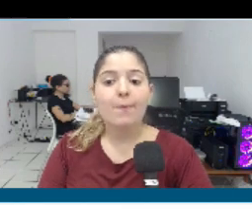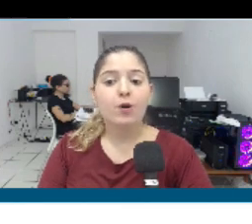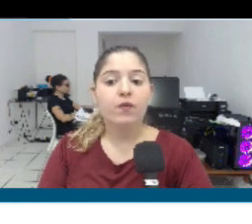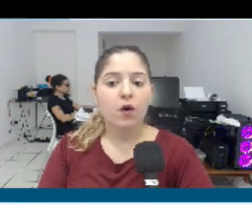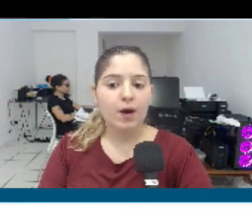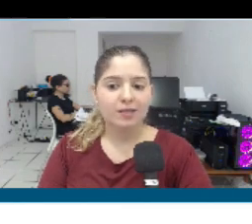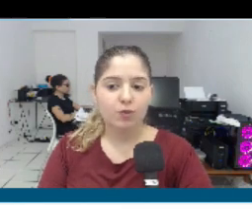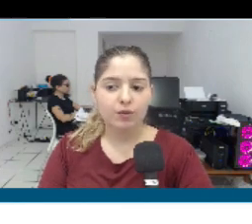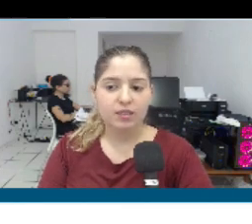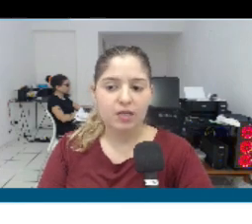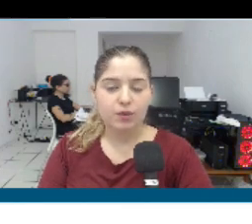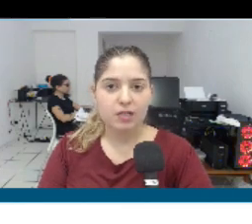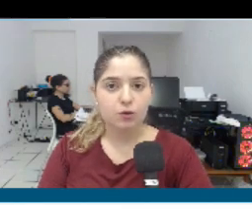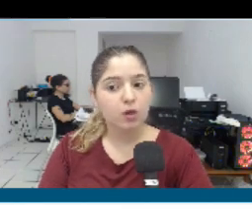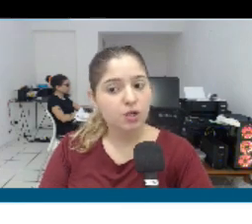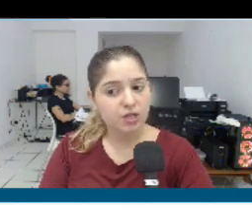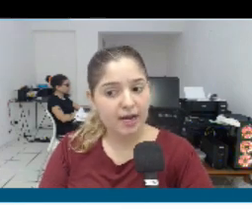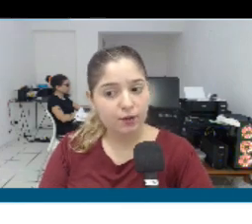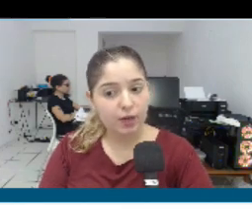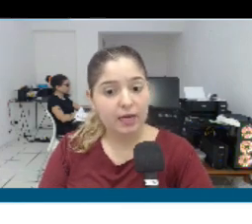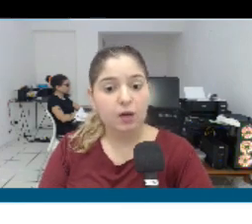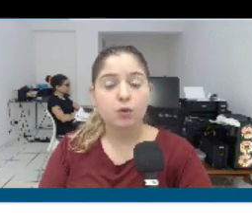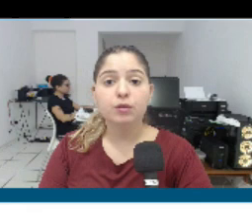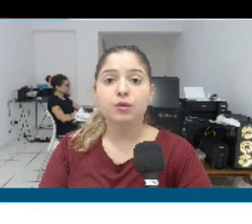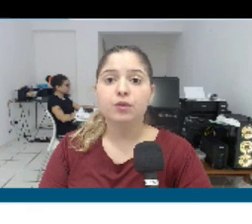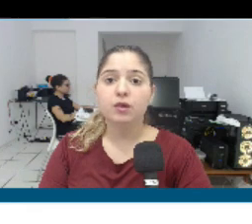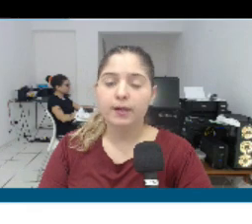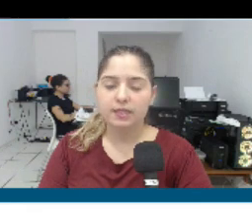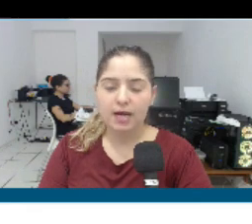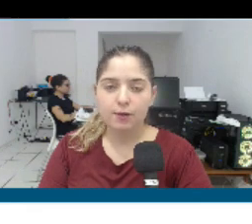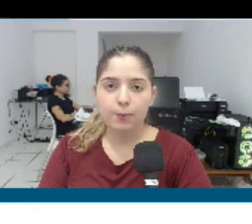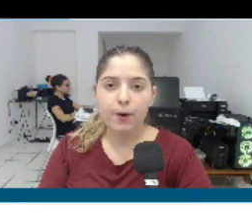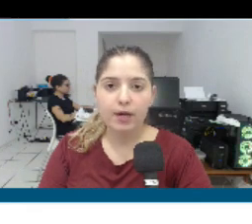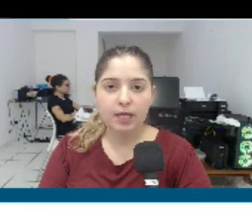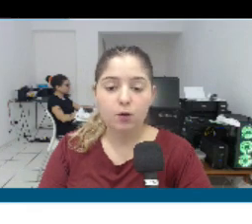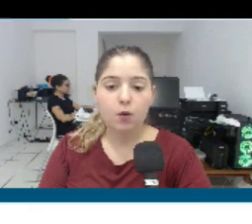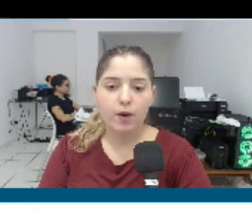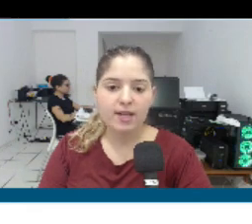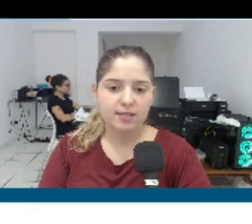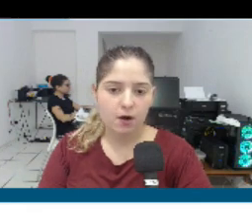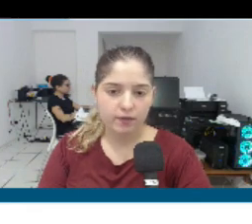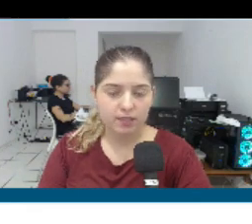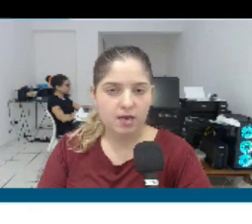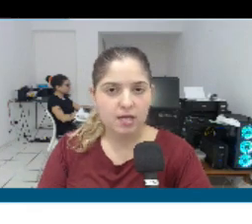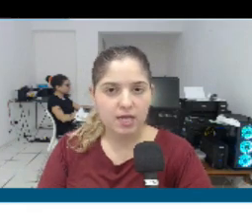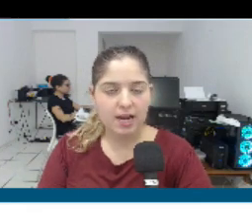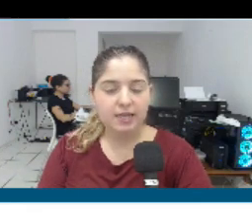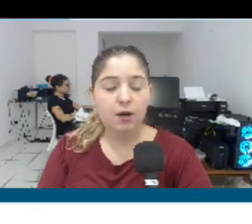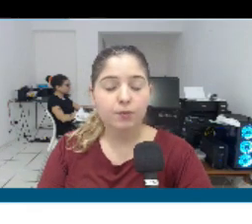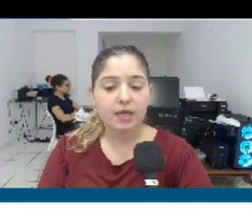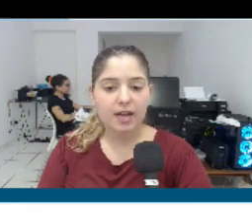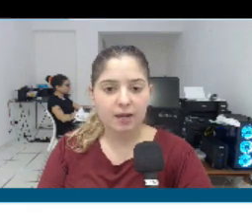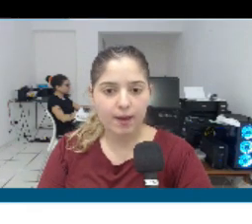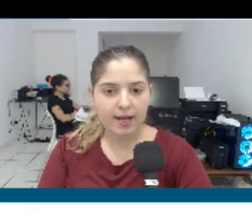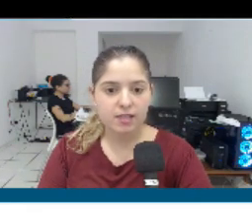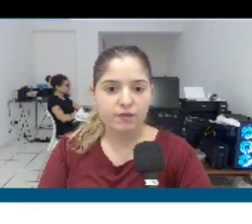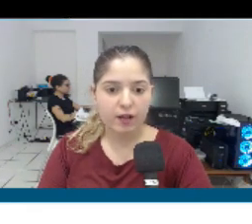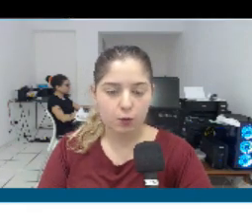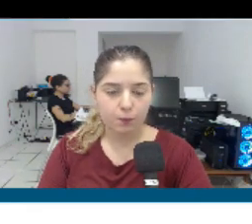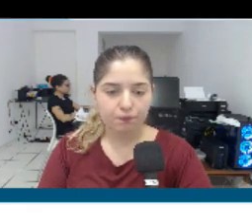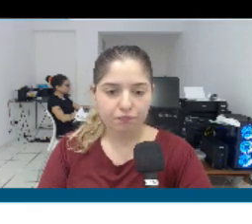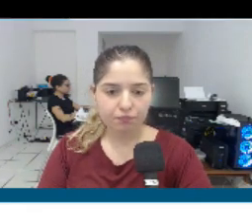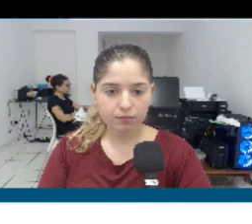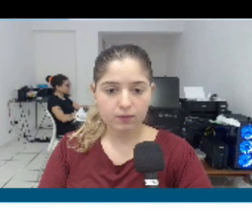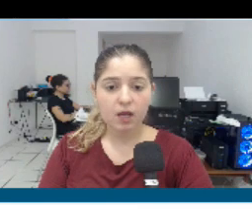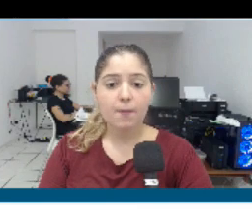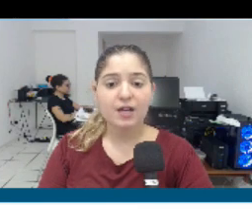plenário aprovou as contas eleitorais do candidato em agosto do ano passado, porém com ressalvas, e ele então terá que pagar esse